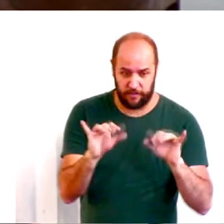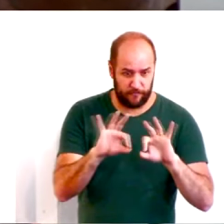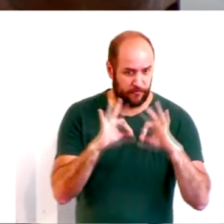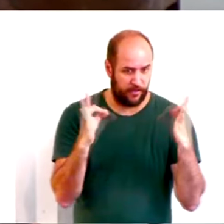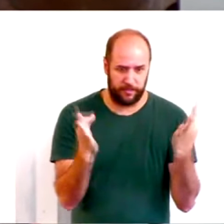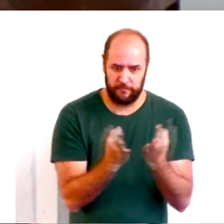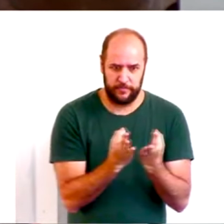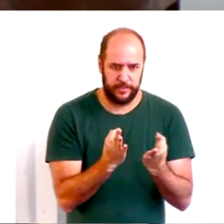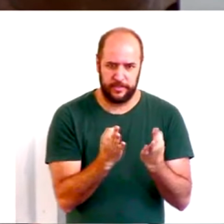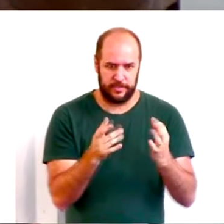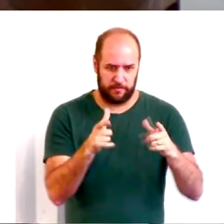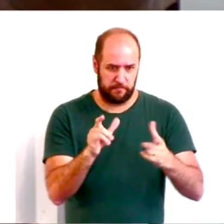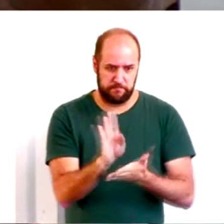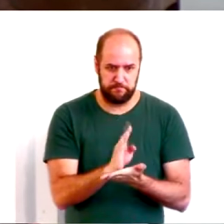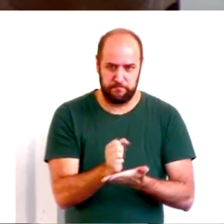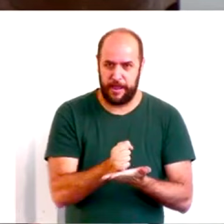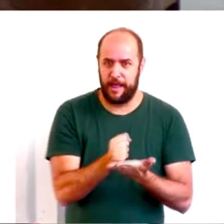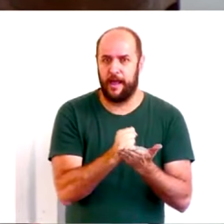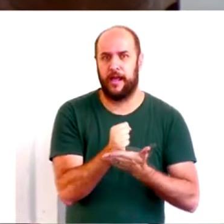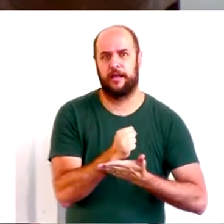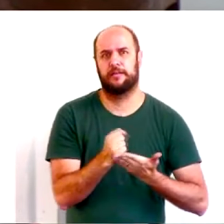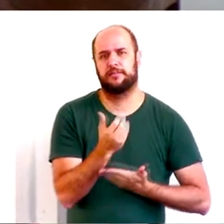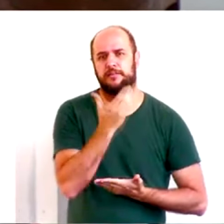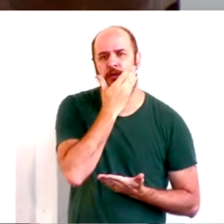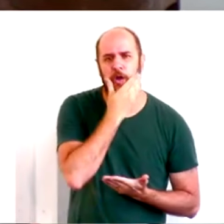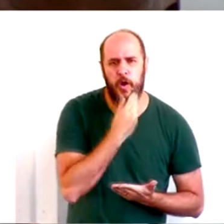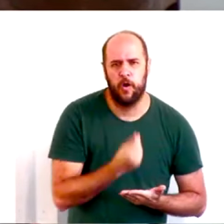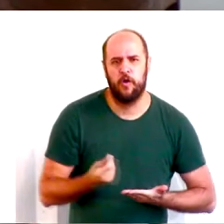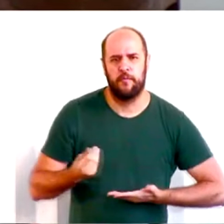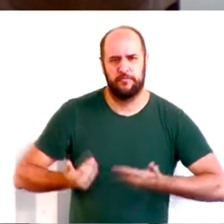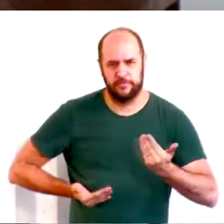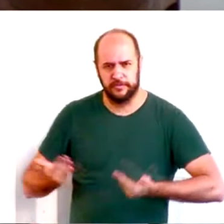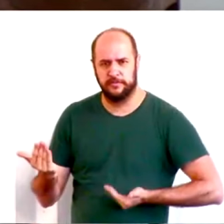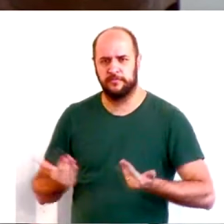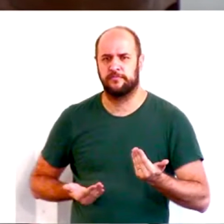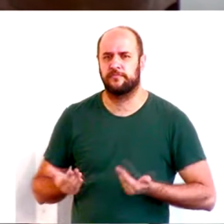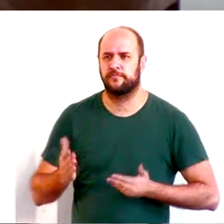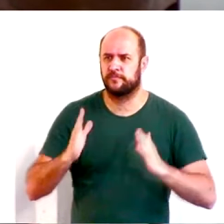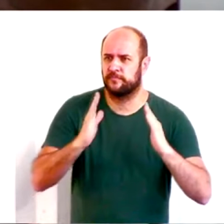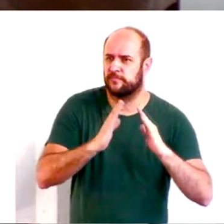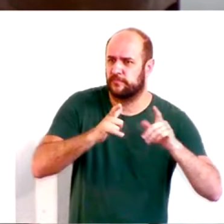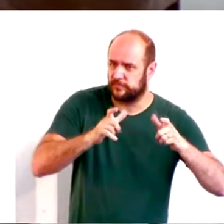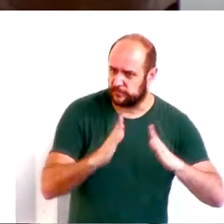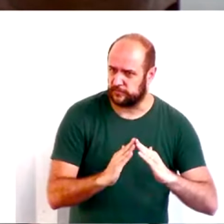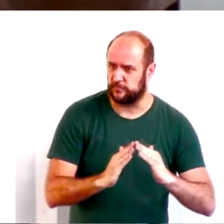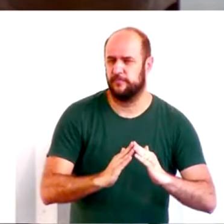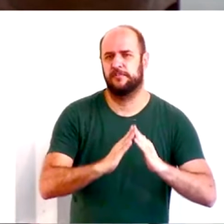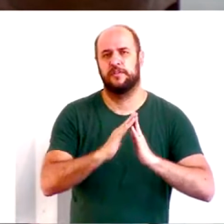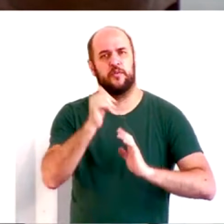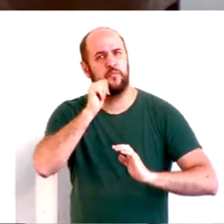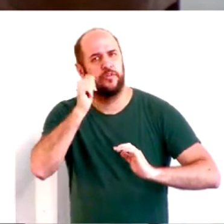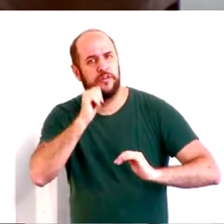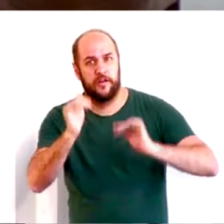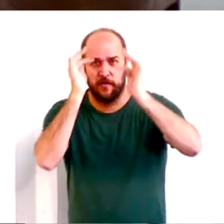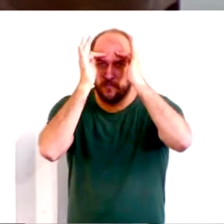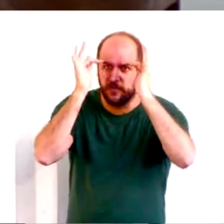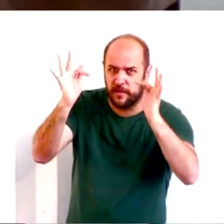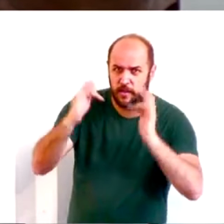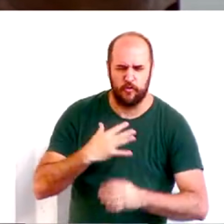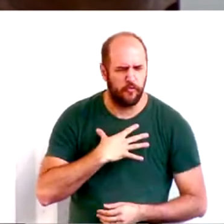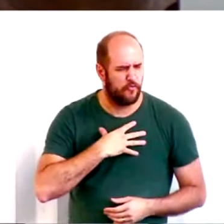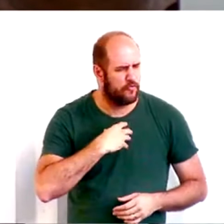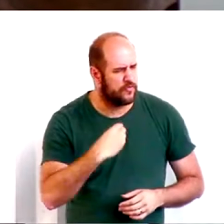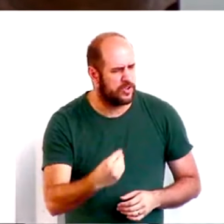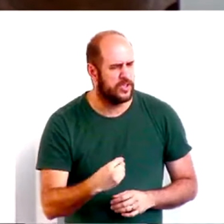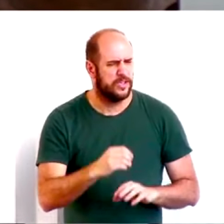unidade básica em que o homem é o sacerdote do Lar que a mulher é fiel Auxiliadora que os filhos são